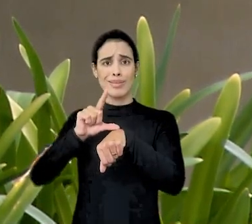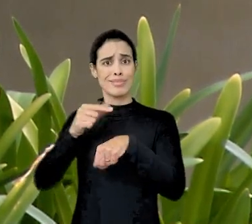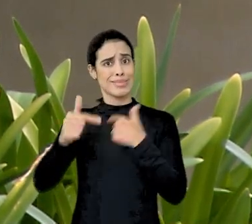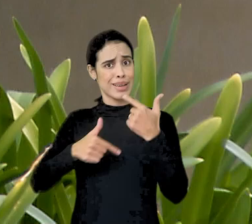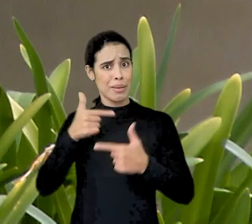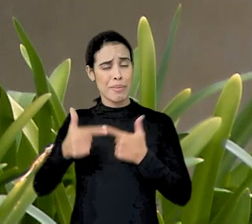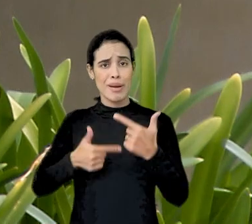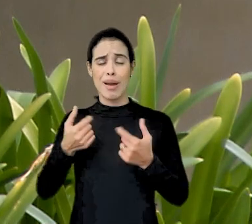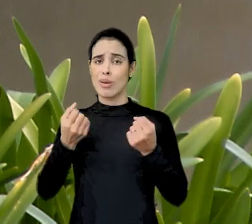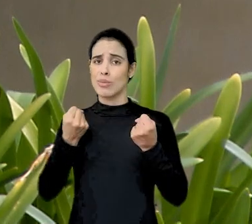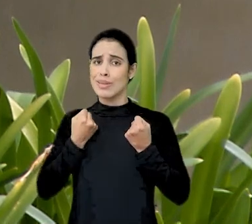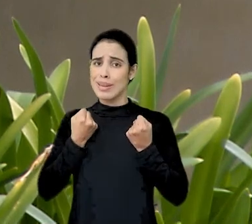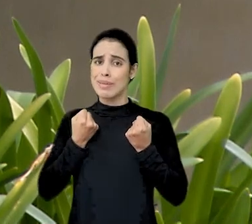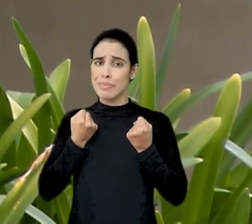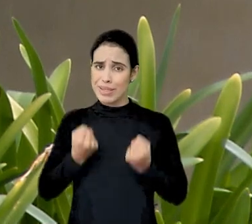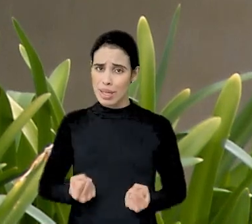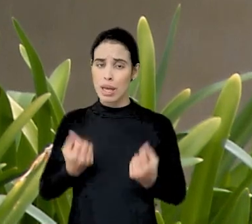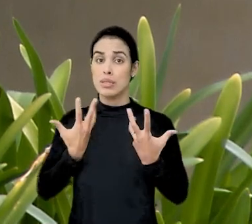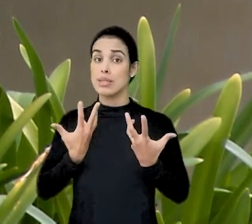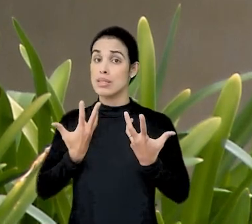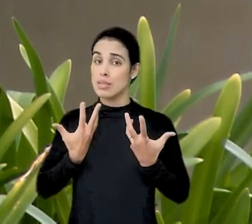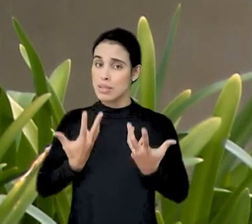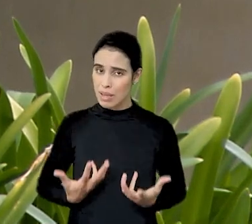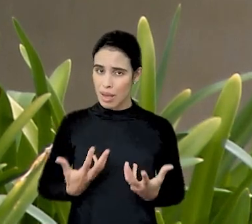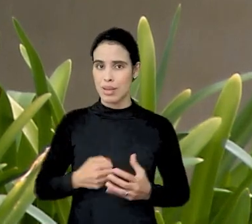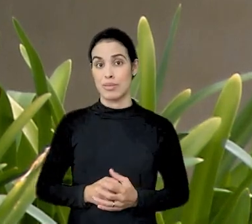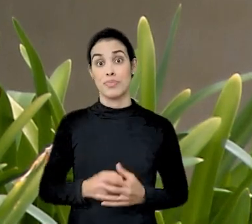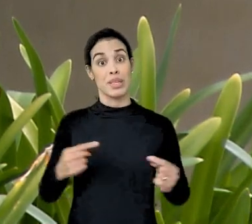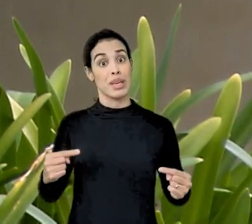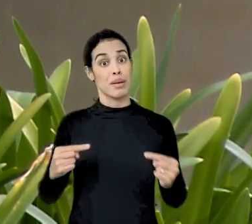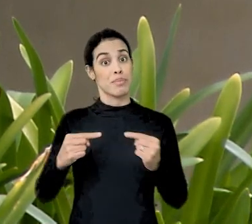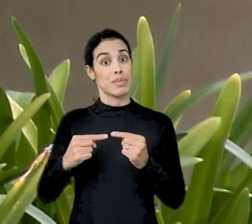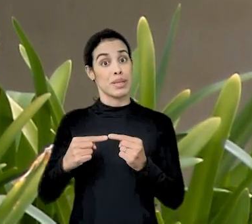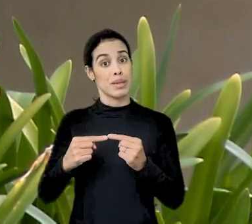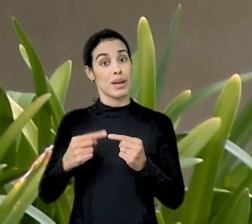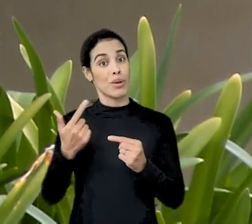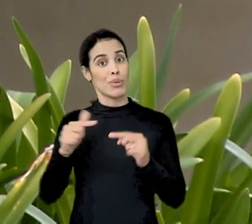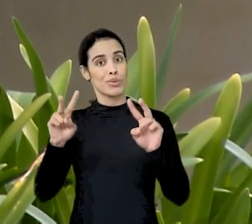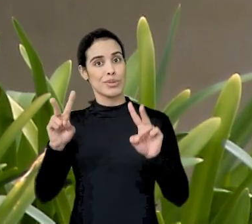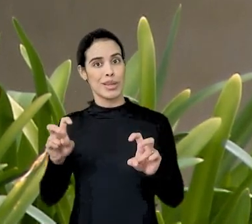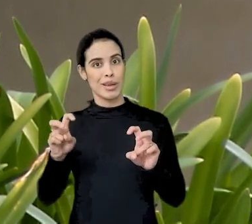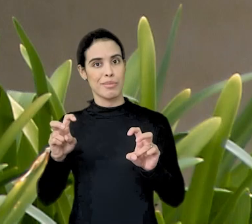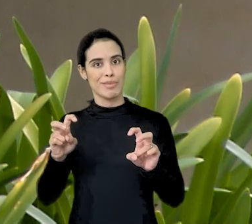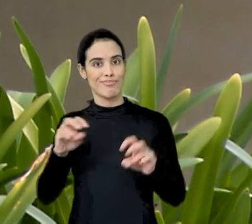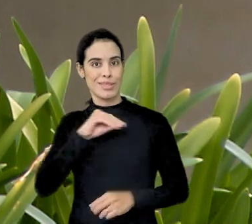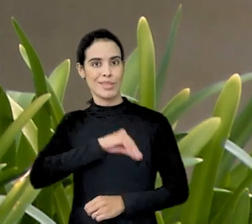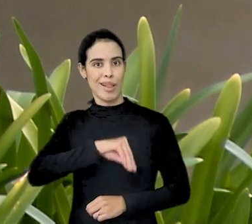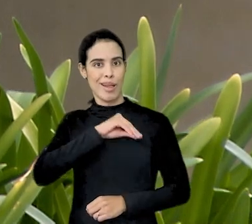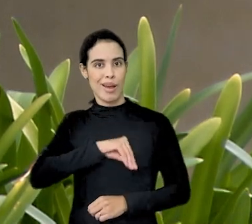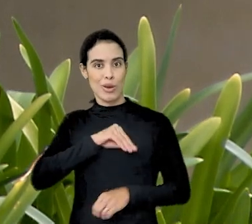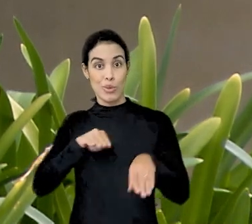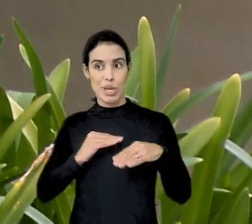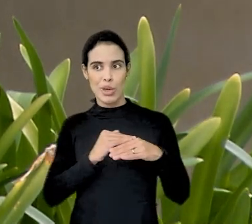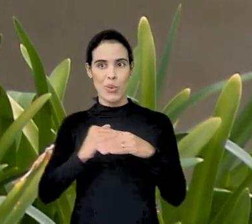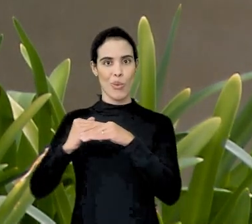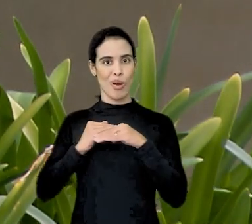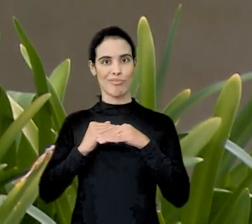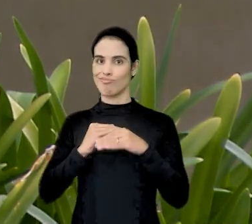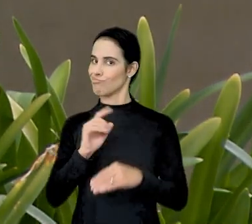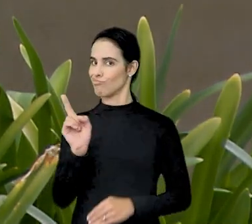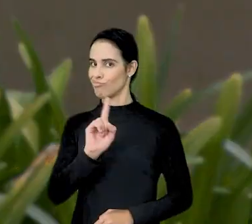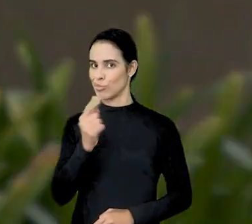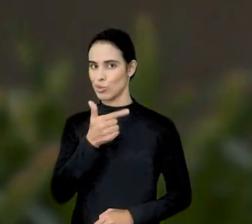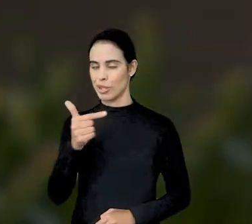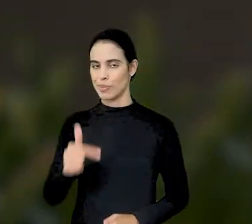para muitas delas é penosa e silenciosa e se conecta a uma outra realidade, a desigualdade